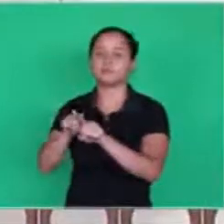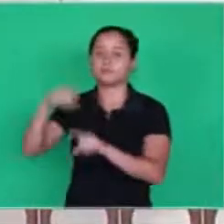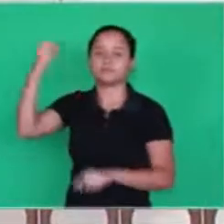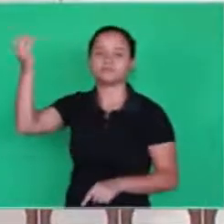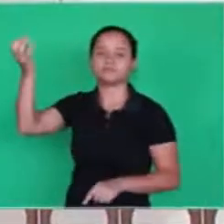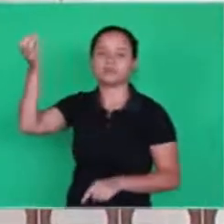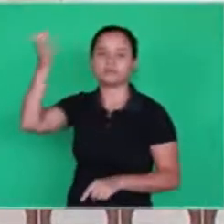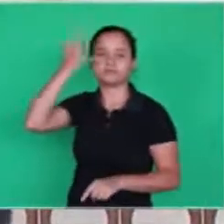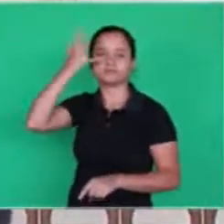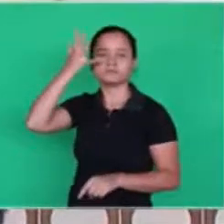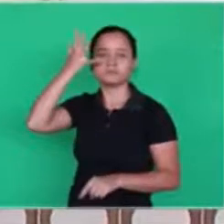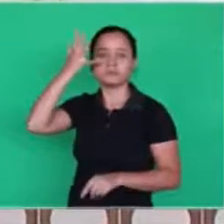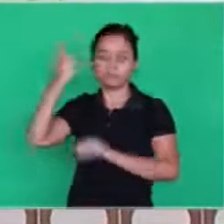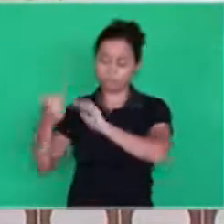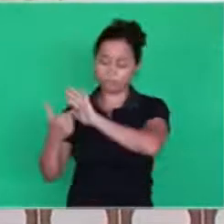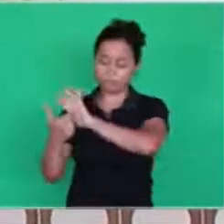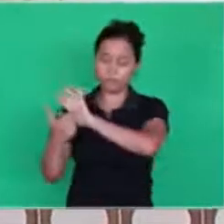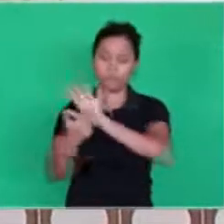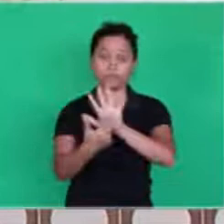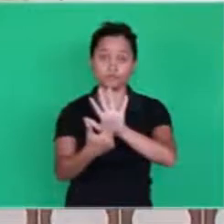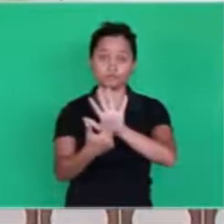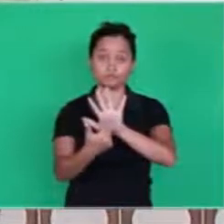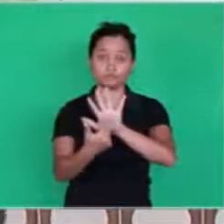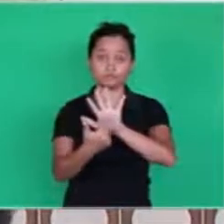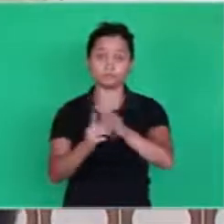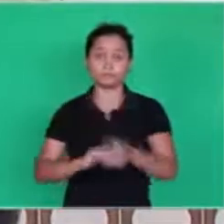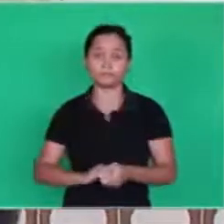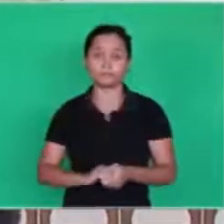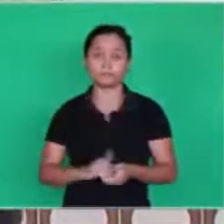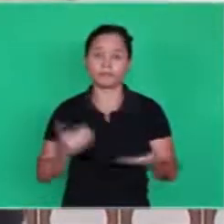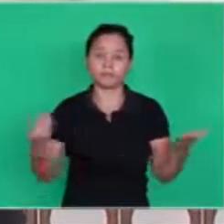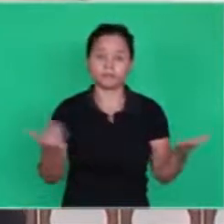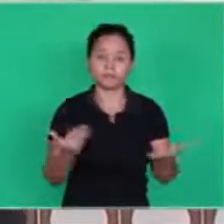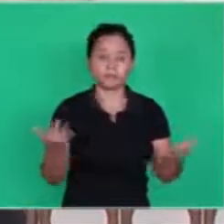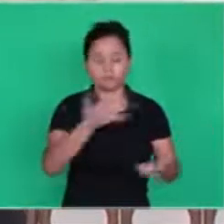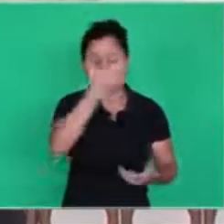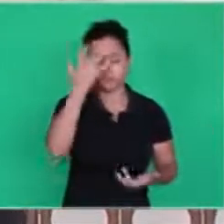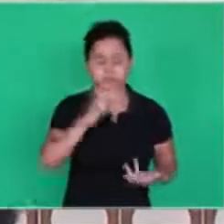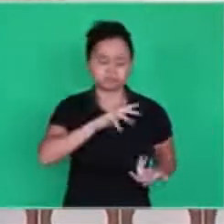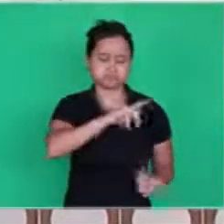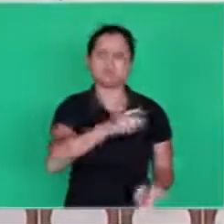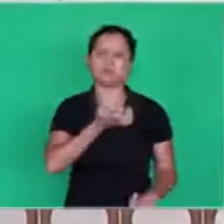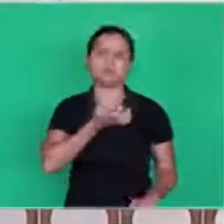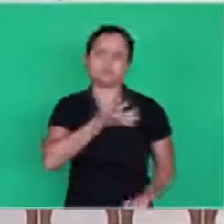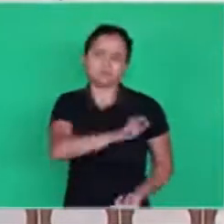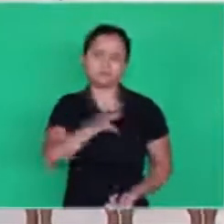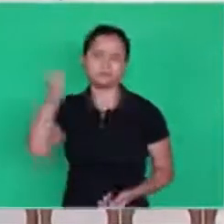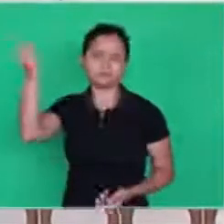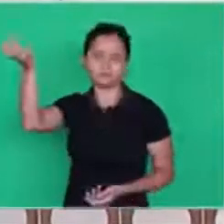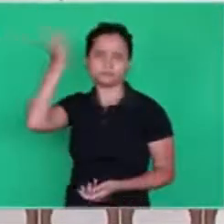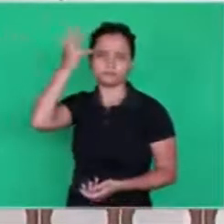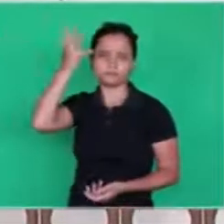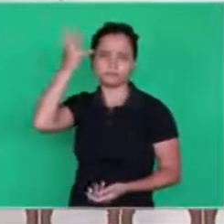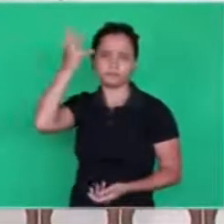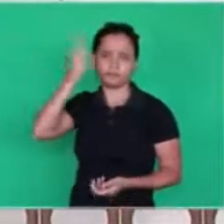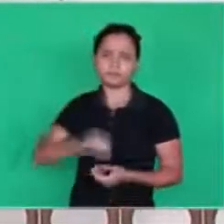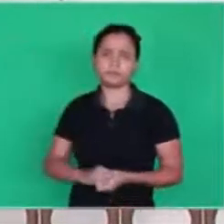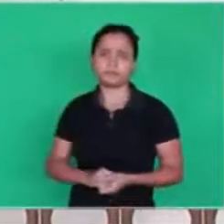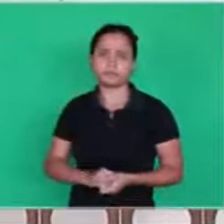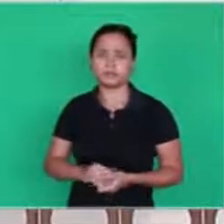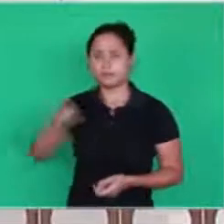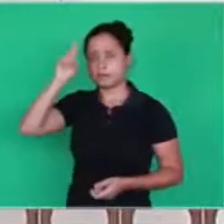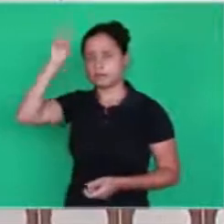importante. O que o mundo não quer é a revelação. Deus cria, mas ele não quer a